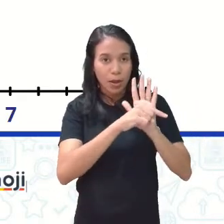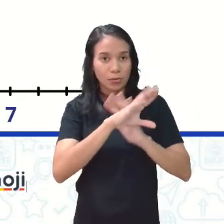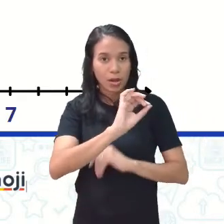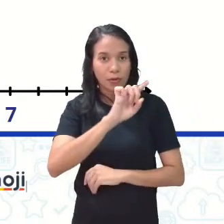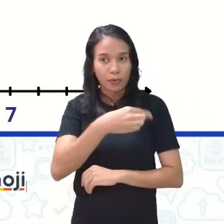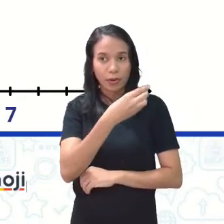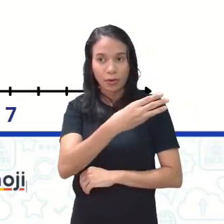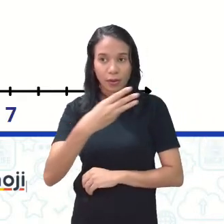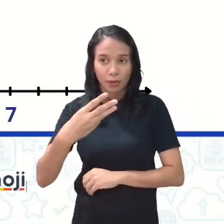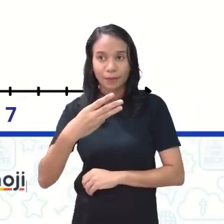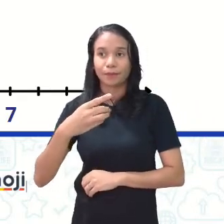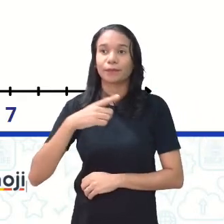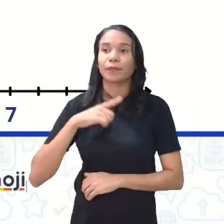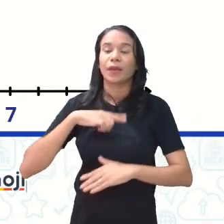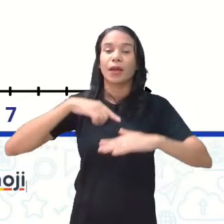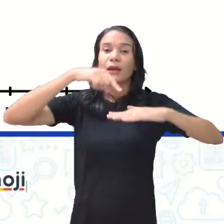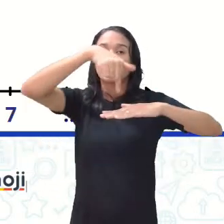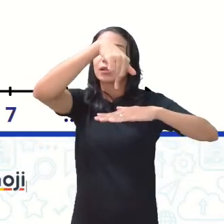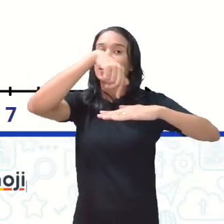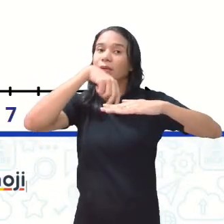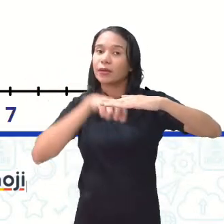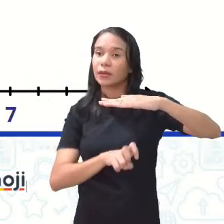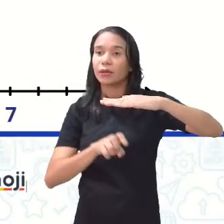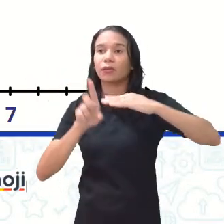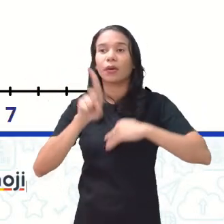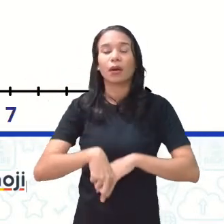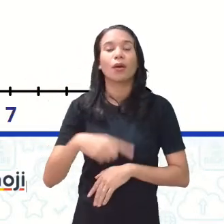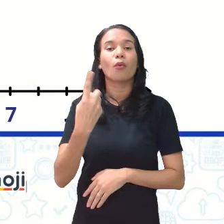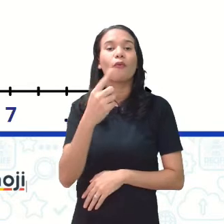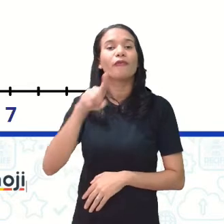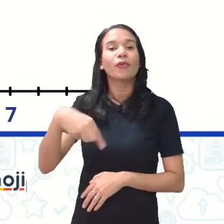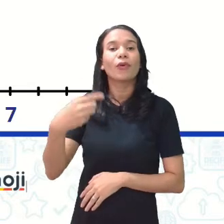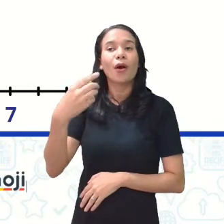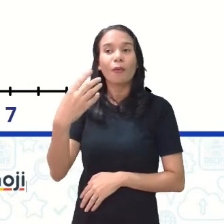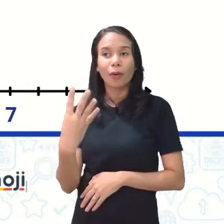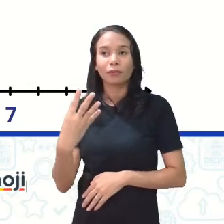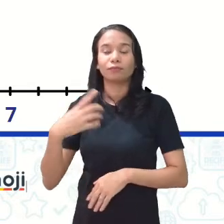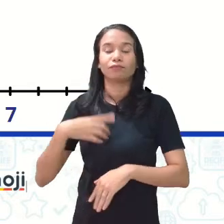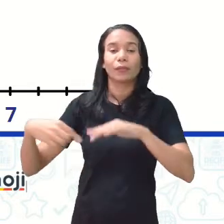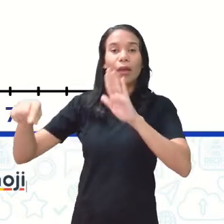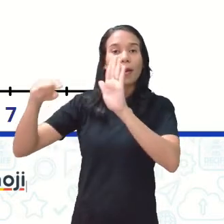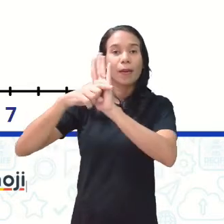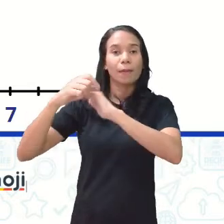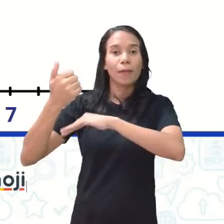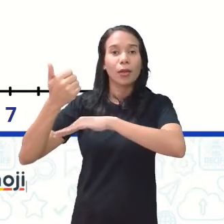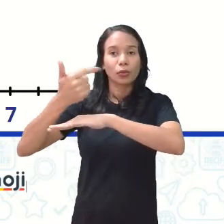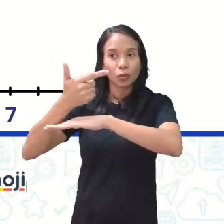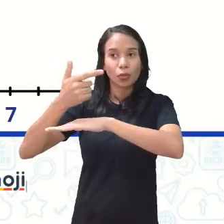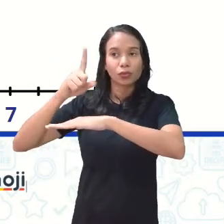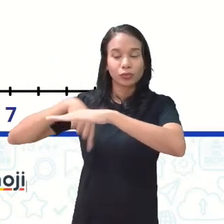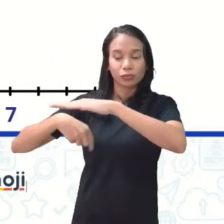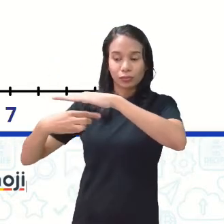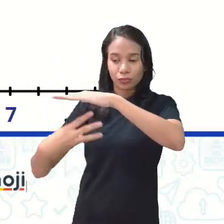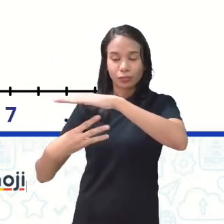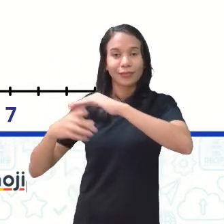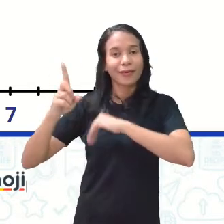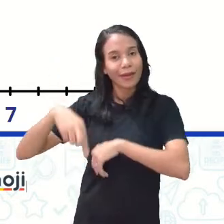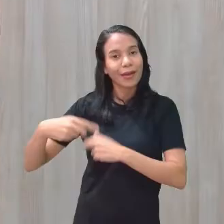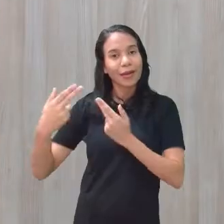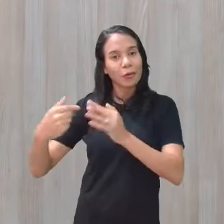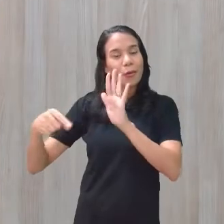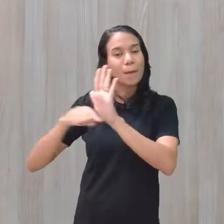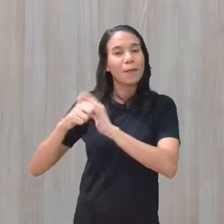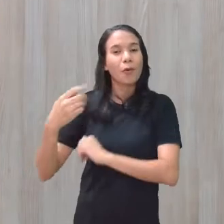0,3333, 7/5 é 1,4 e menos 12/3 é igual a menos 4. A gente